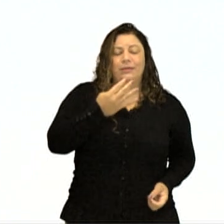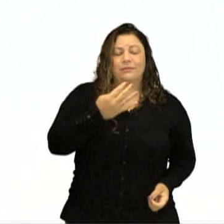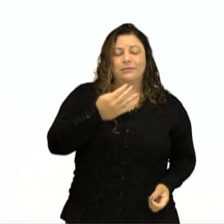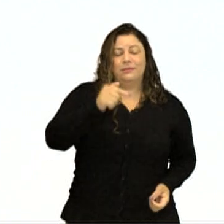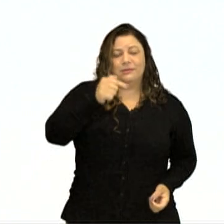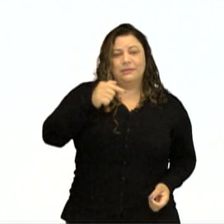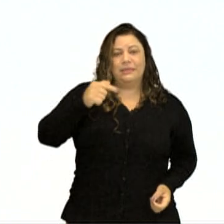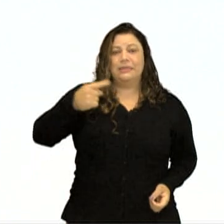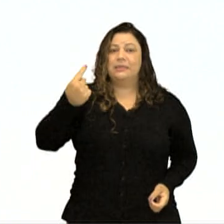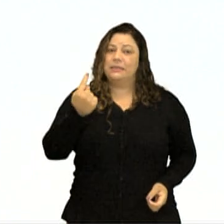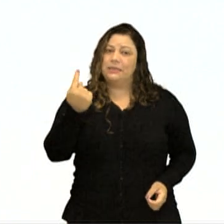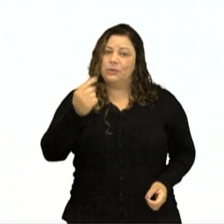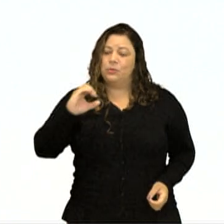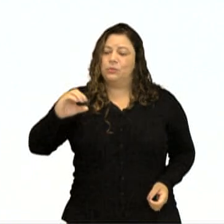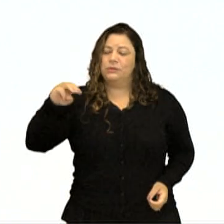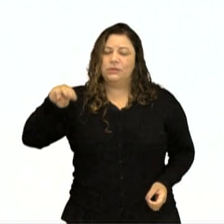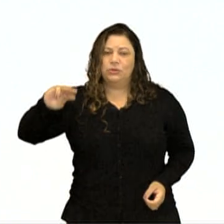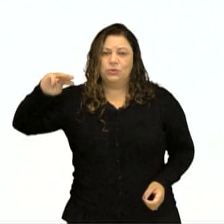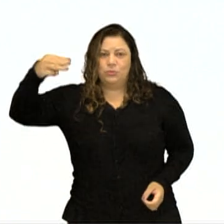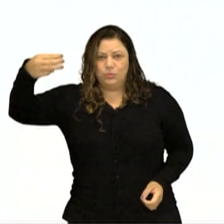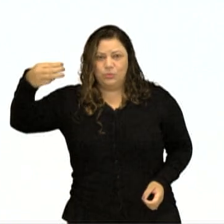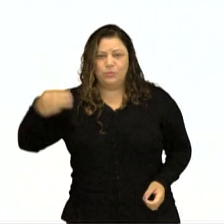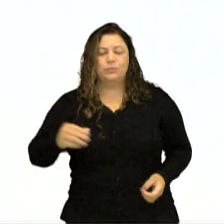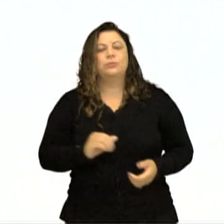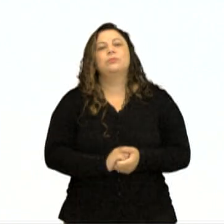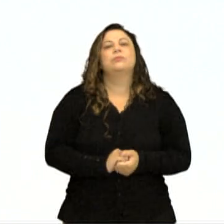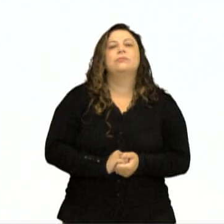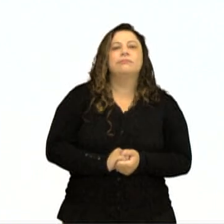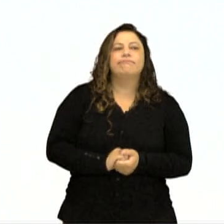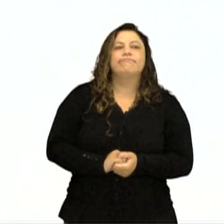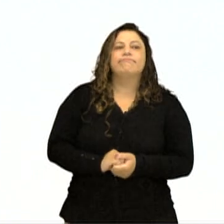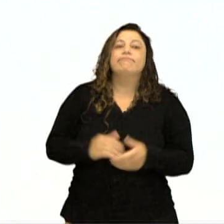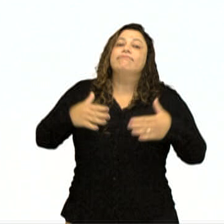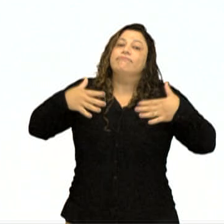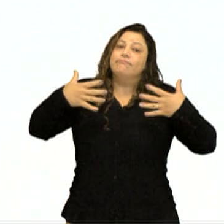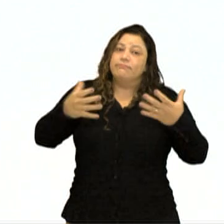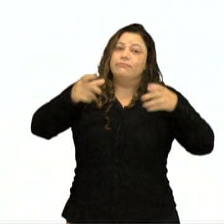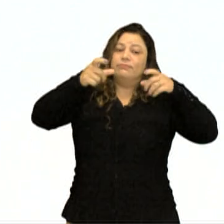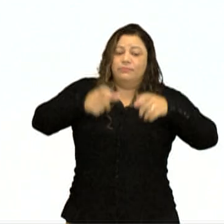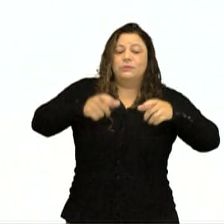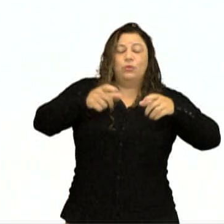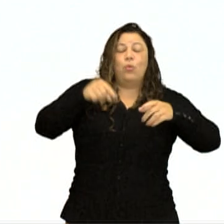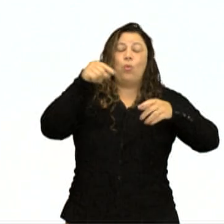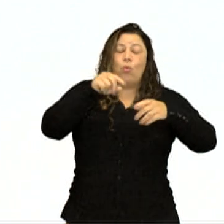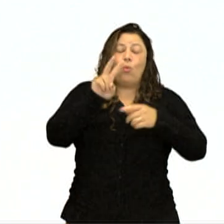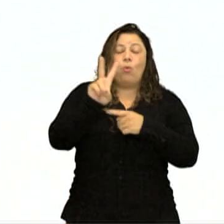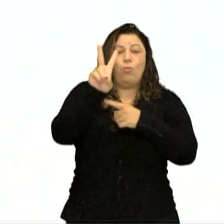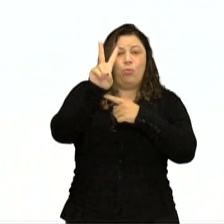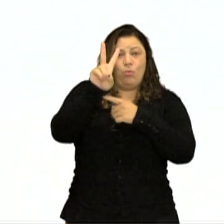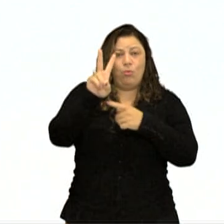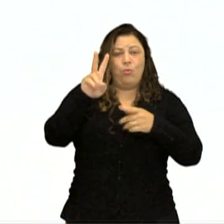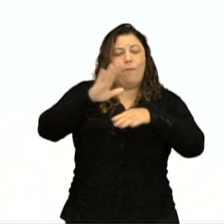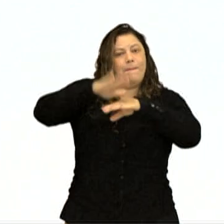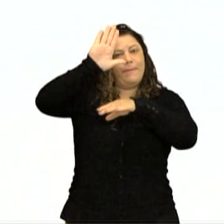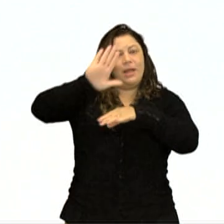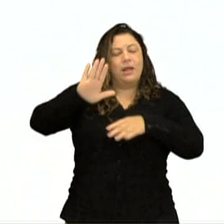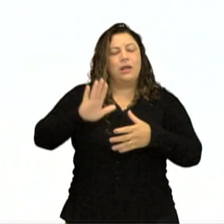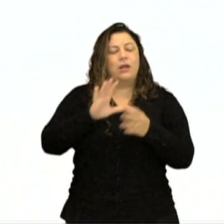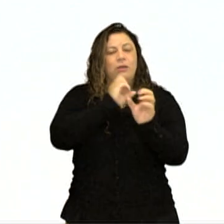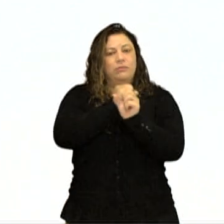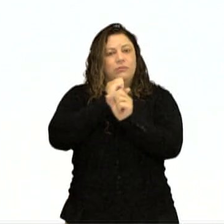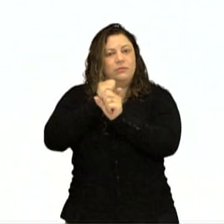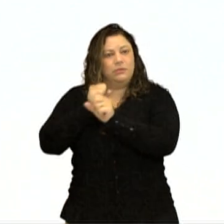471 centímetros cúbicos. O buraco significa isso, o volume maior, que a gente acabou de calcular, que